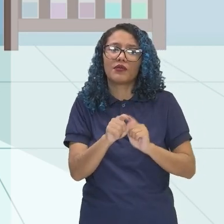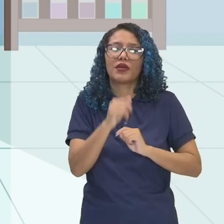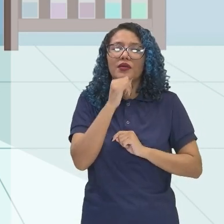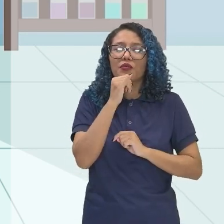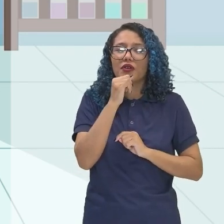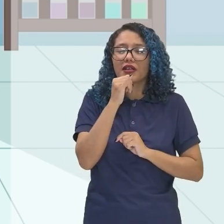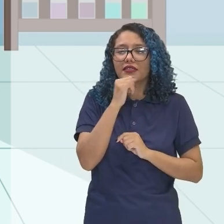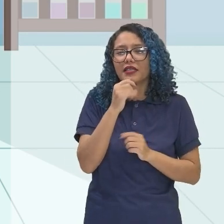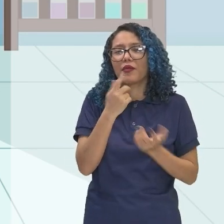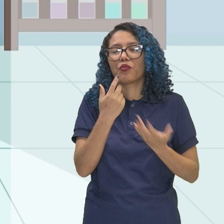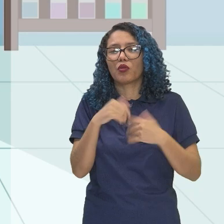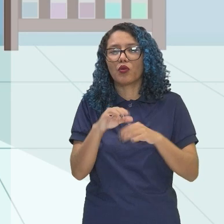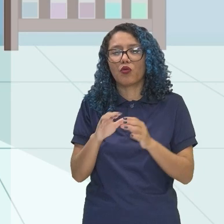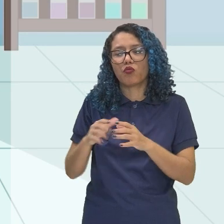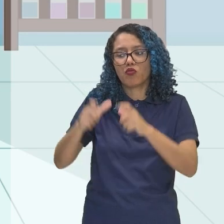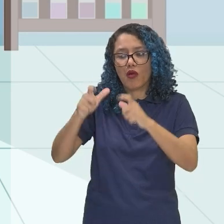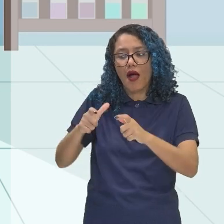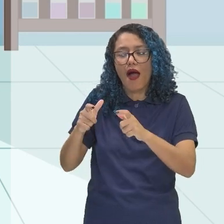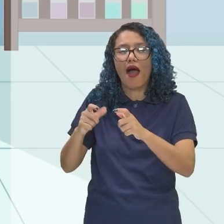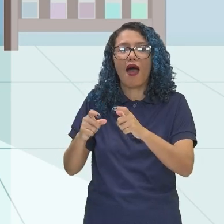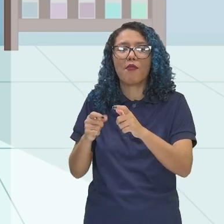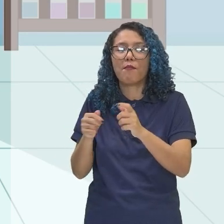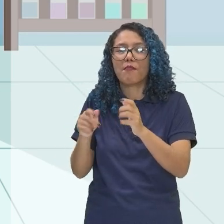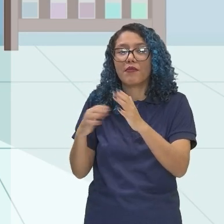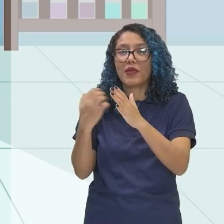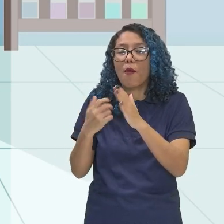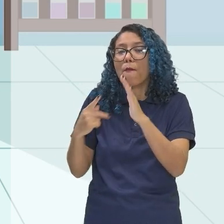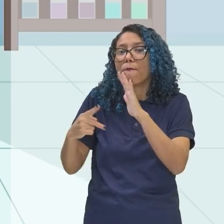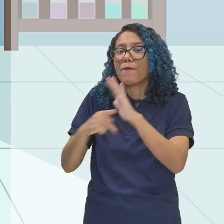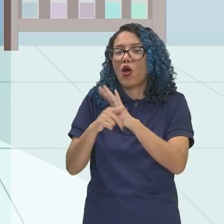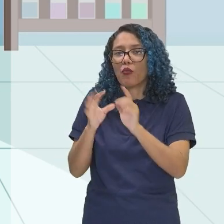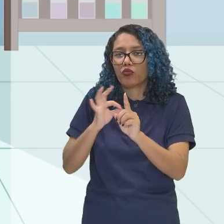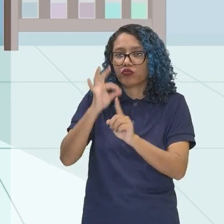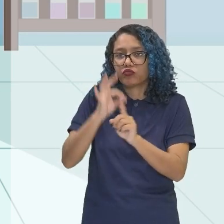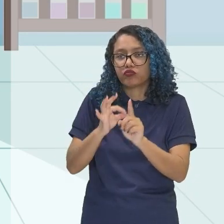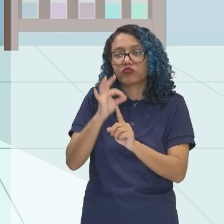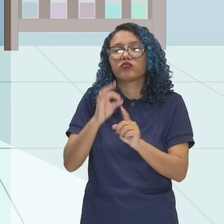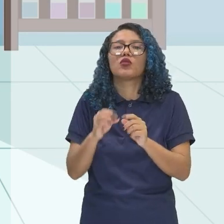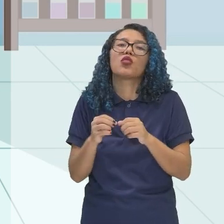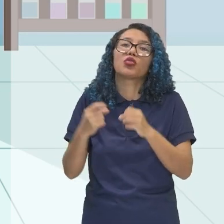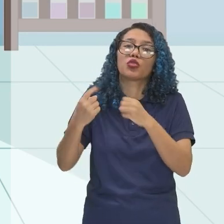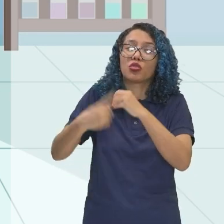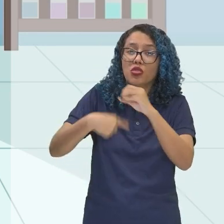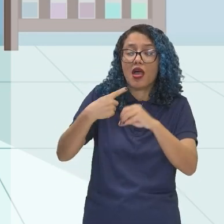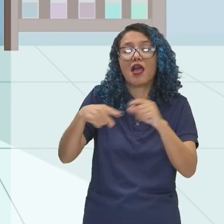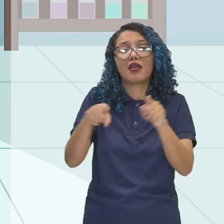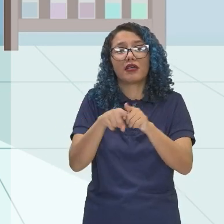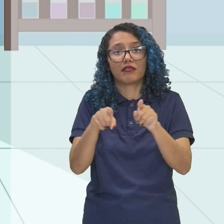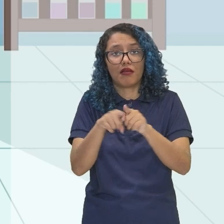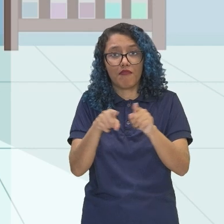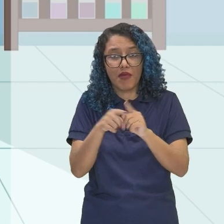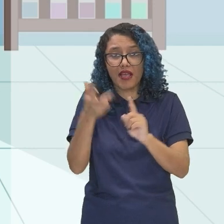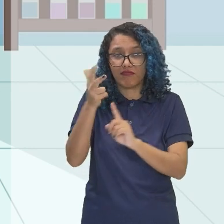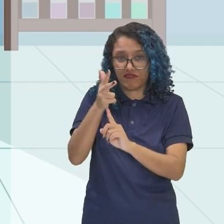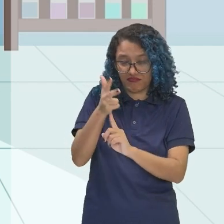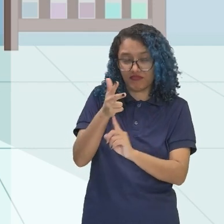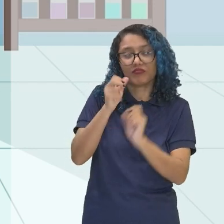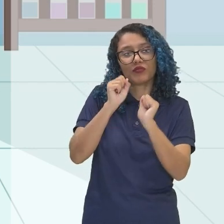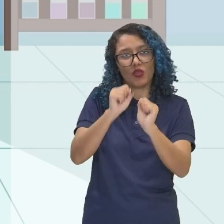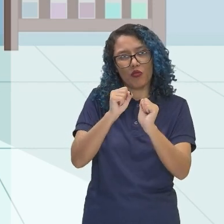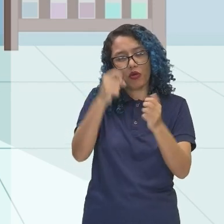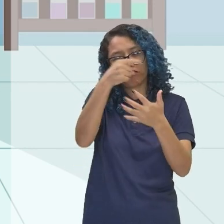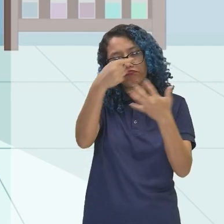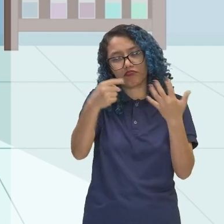usinas termoelétricas, nucleares e eólicas. Então, quando se falar em energia